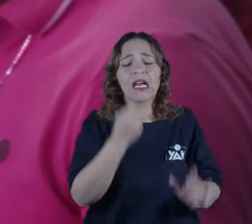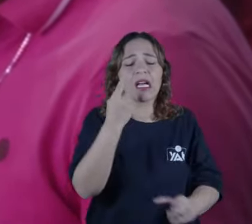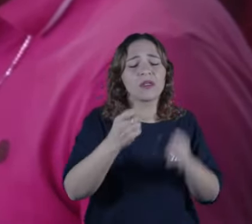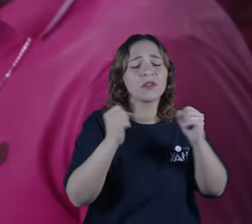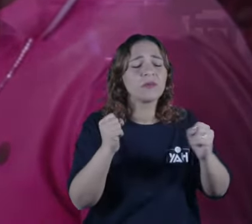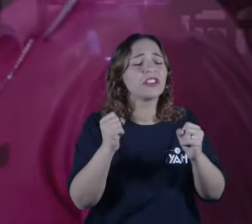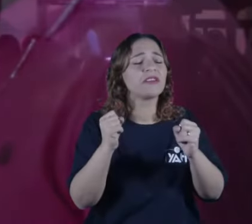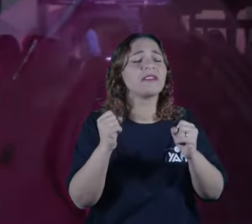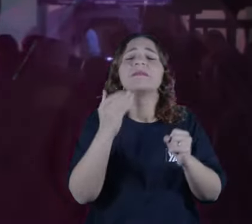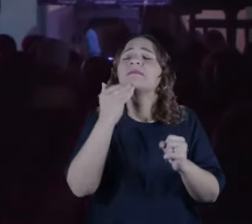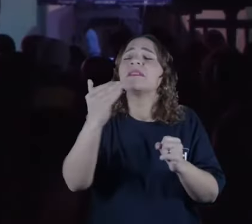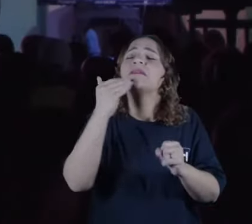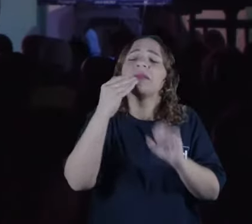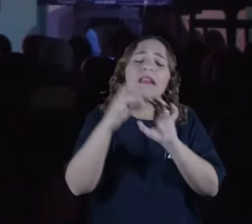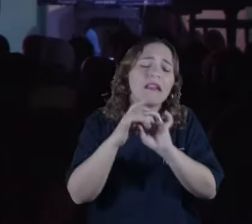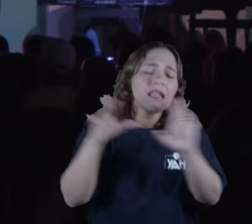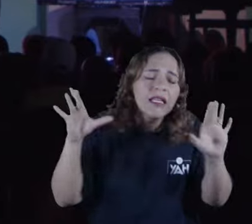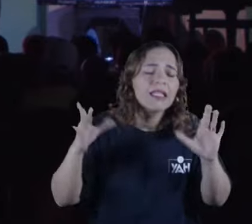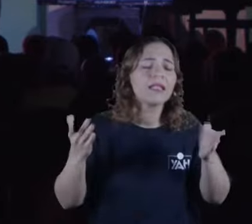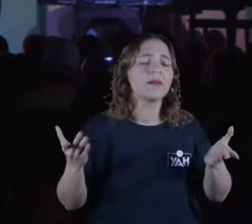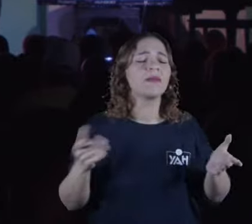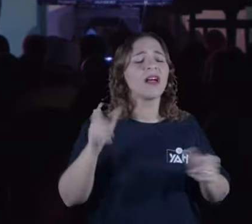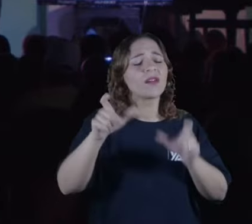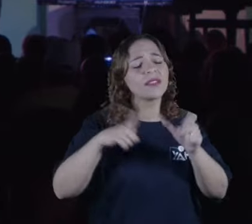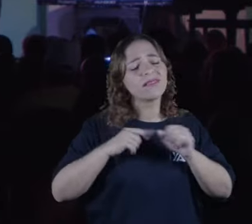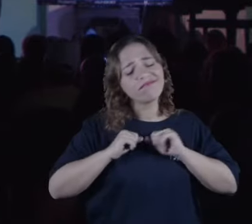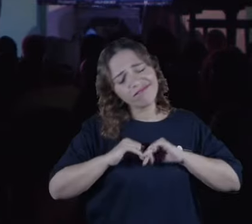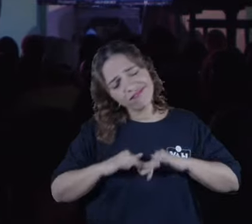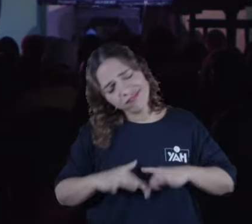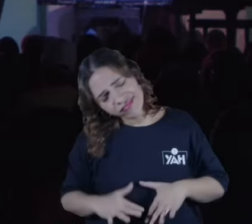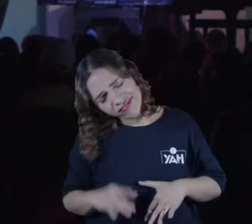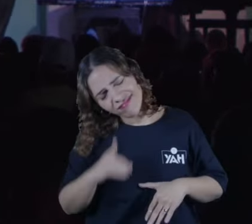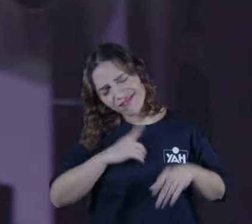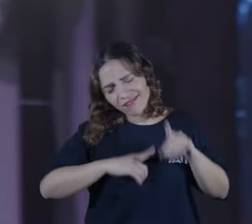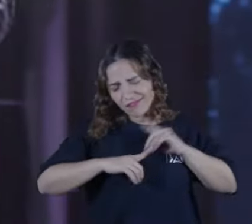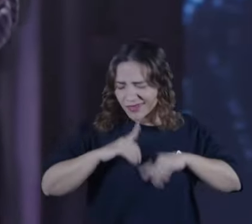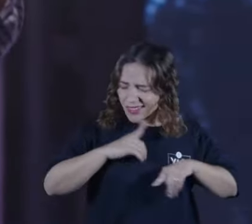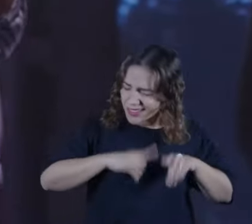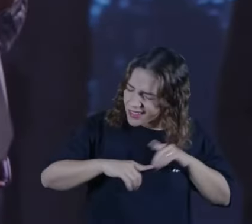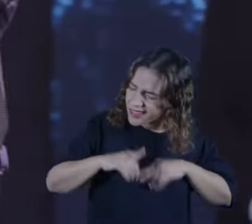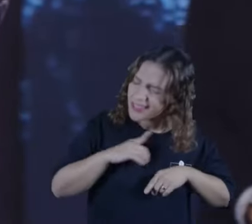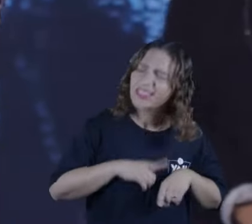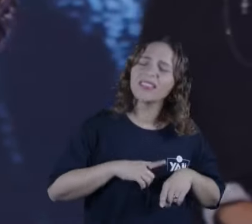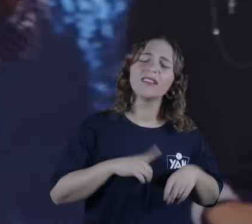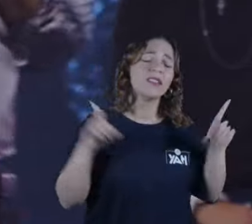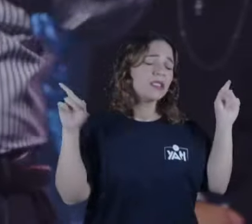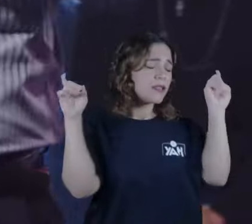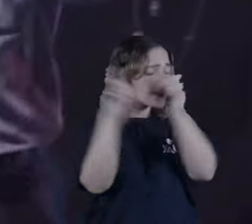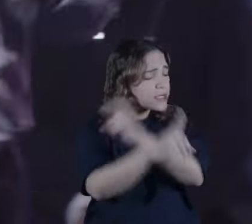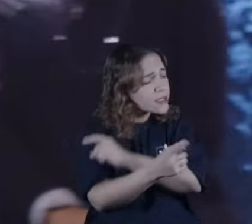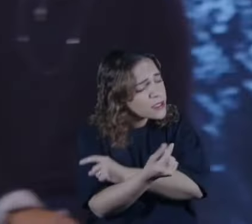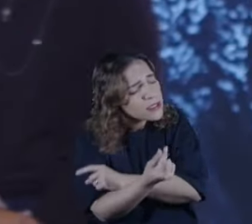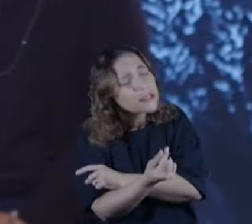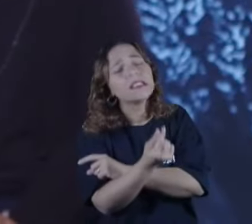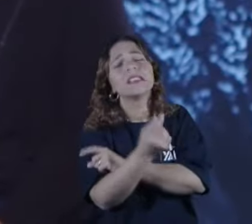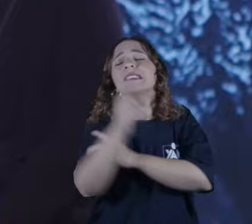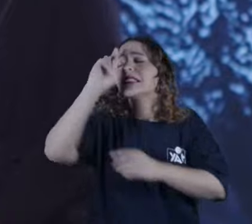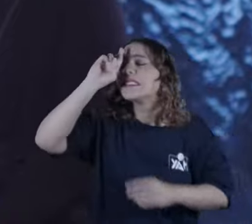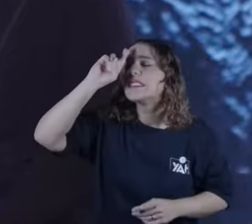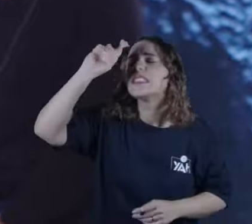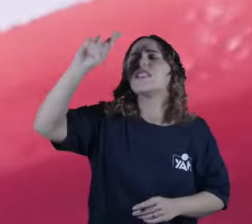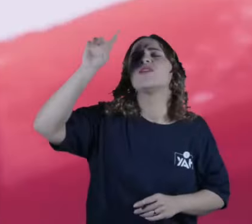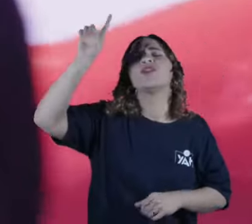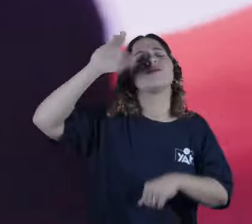uma libertação. Outros, ó Deus, estão abatidos, deprimidos. Outros estão vivendo uma dificuldade financeira. Senhor,